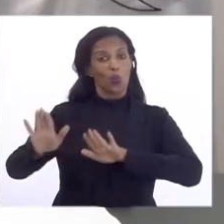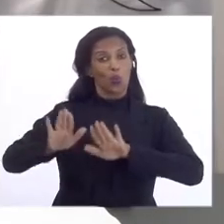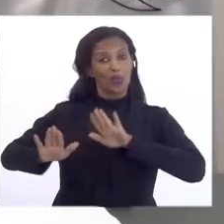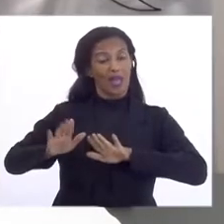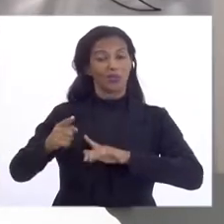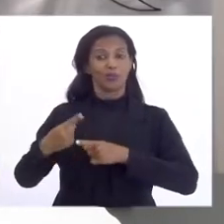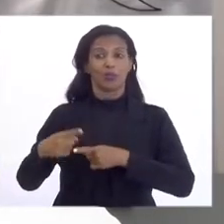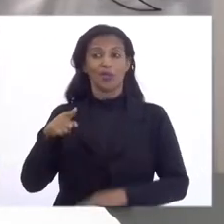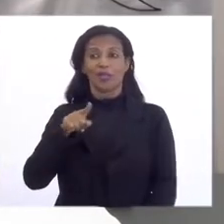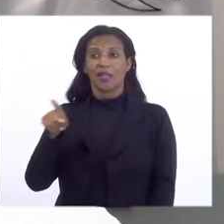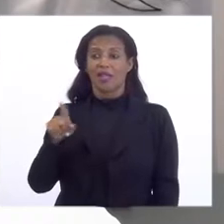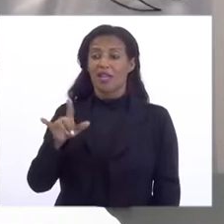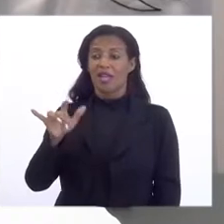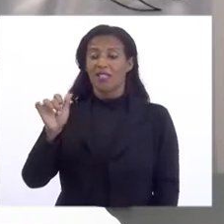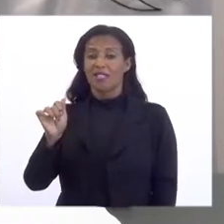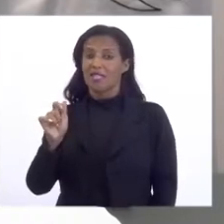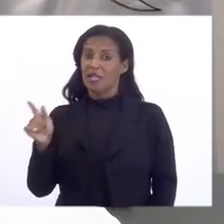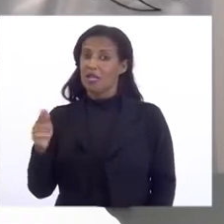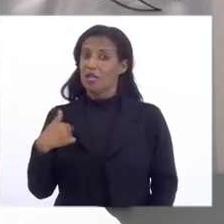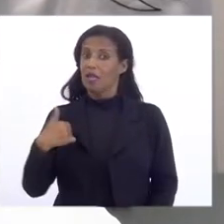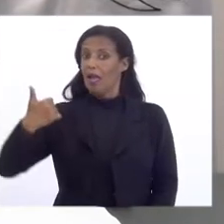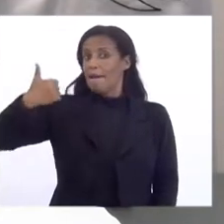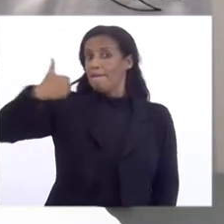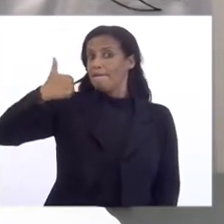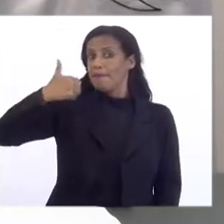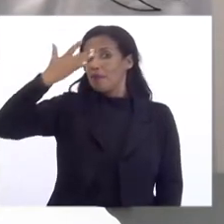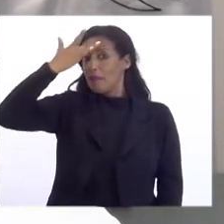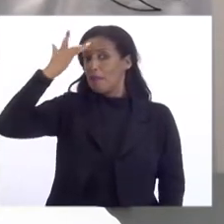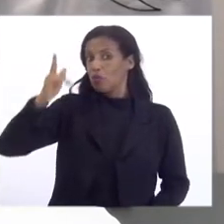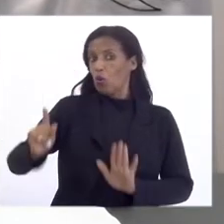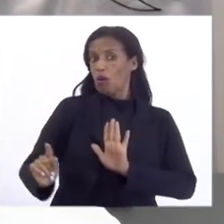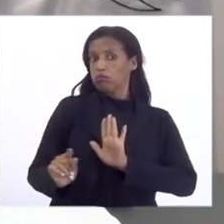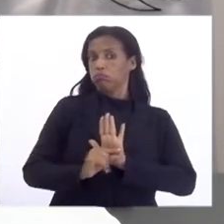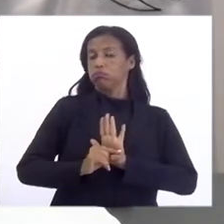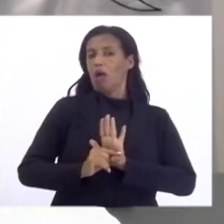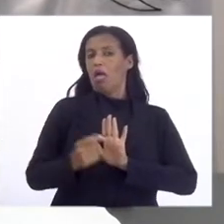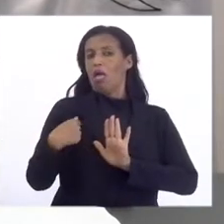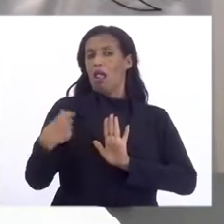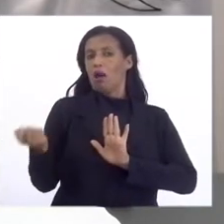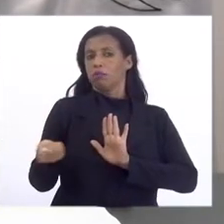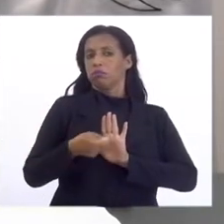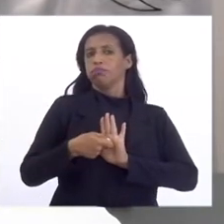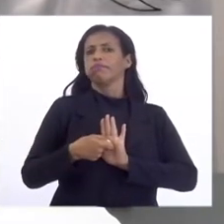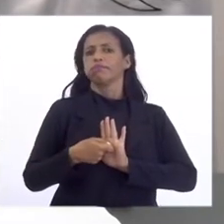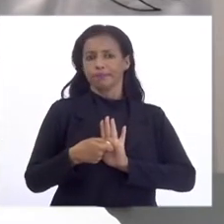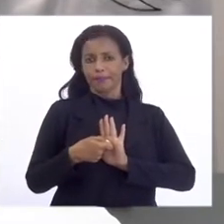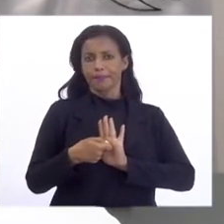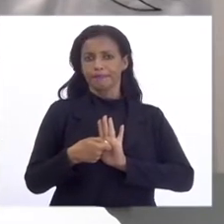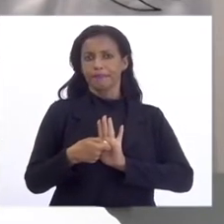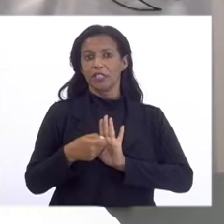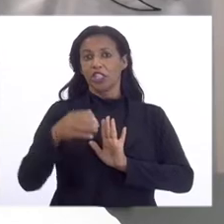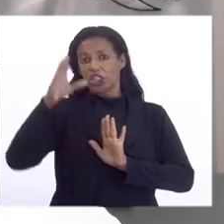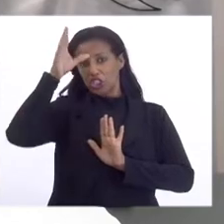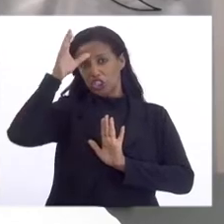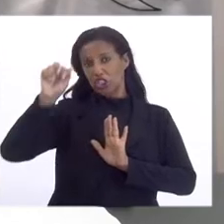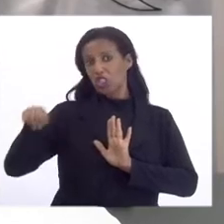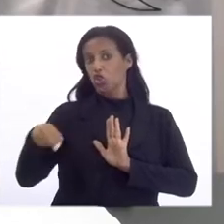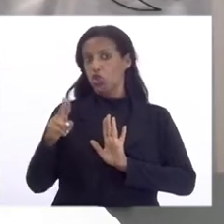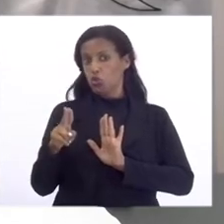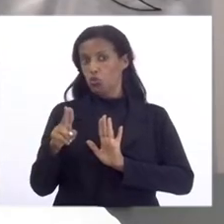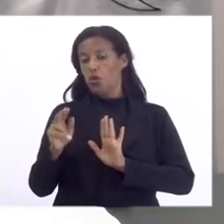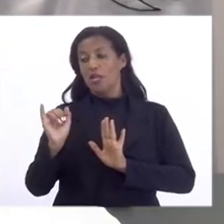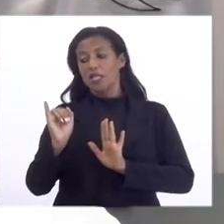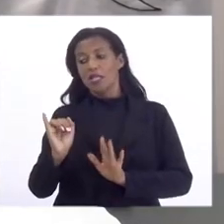quer assinalar a primeira autoria. Primeiro, a Zeidan e a Ju. Se a